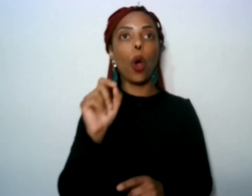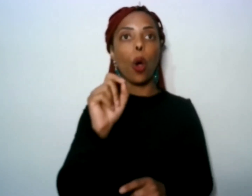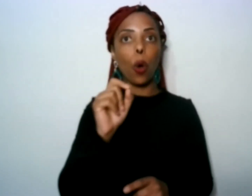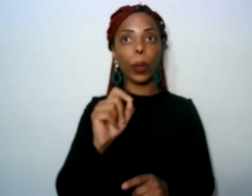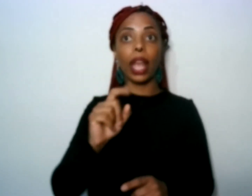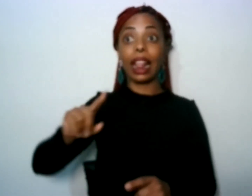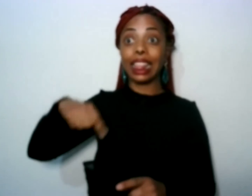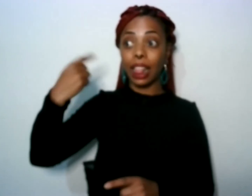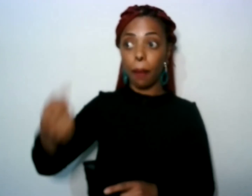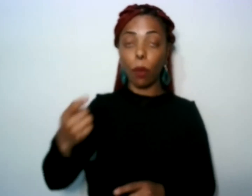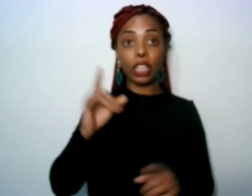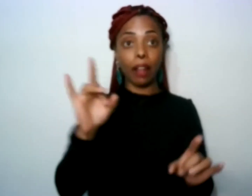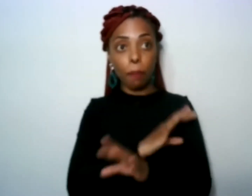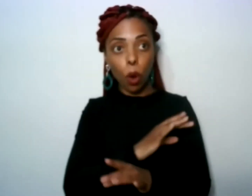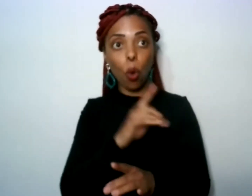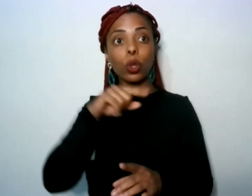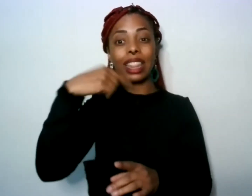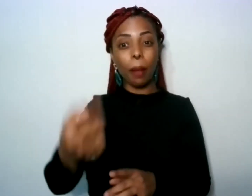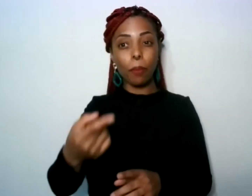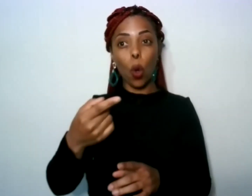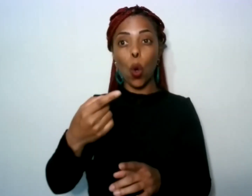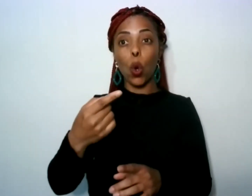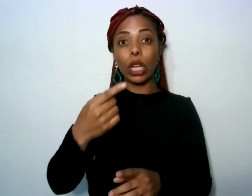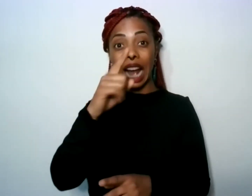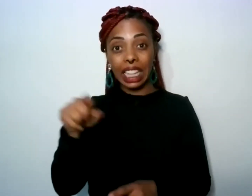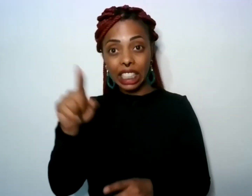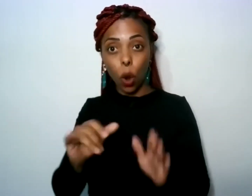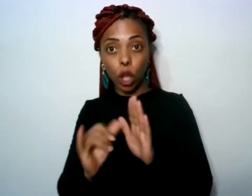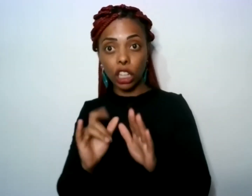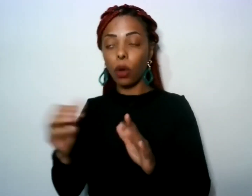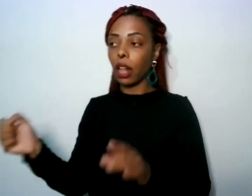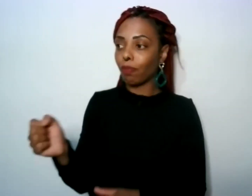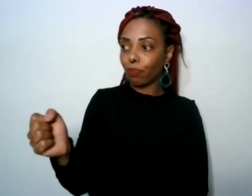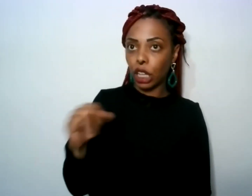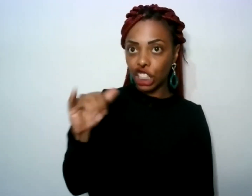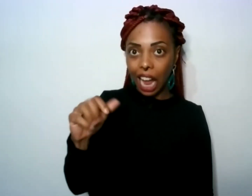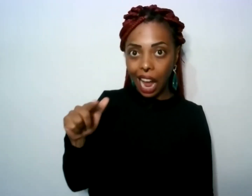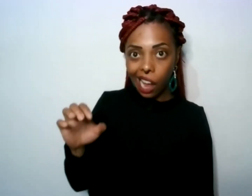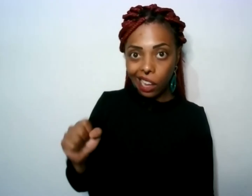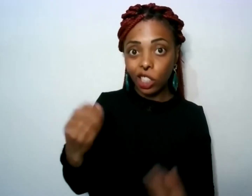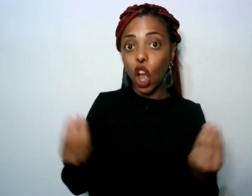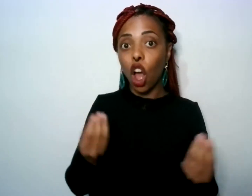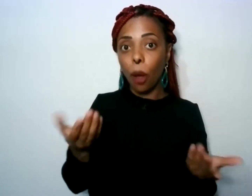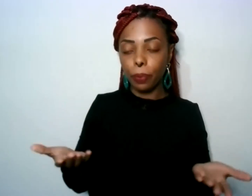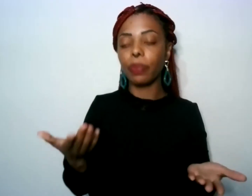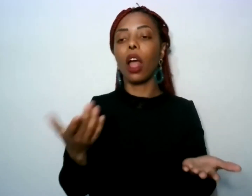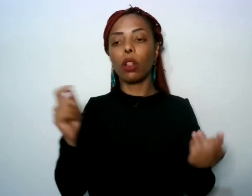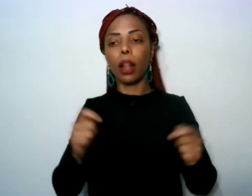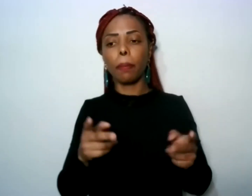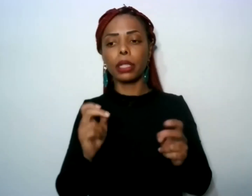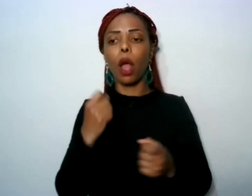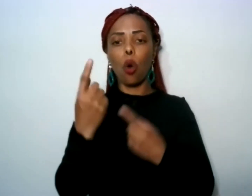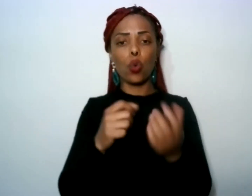então eu acho que é importante colocar isso porque a gente consegue situar que tem alguns desenhos que a gente não